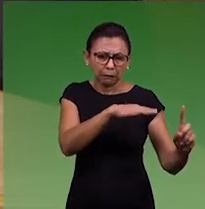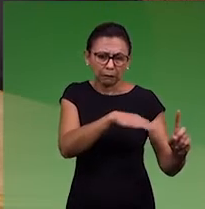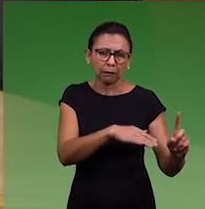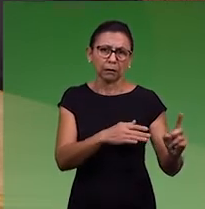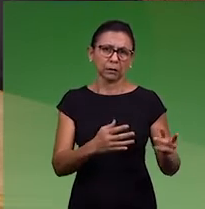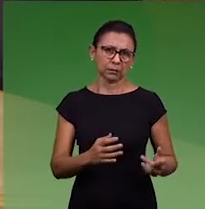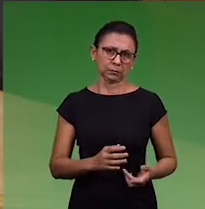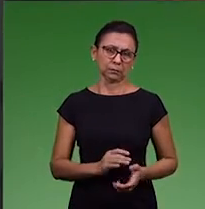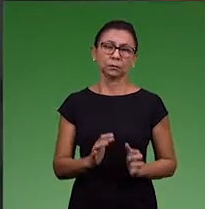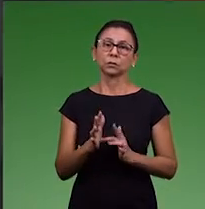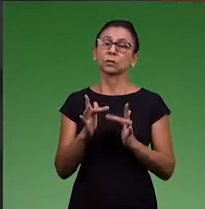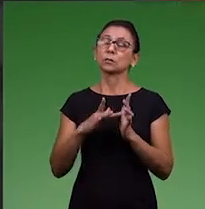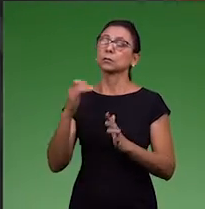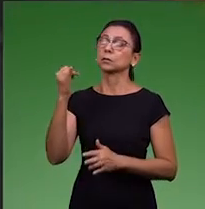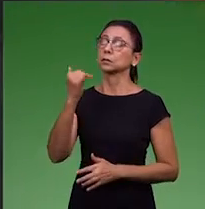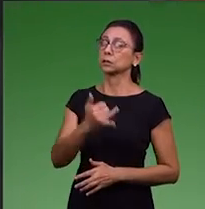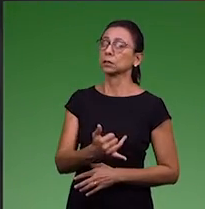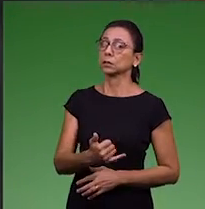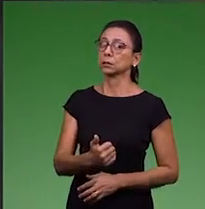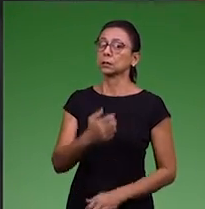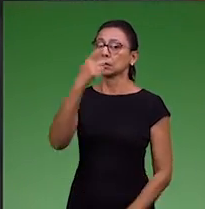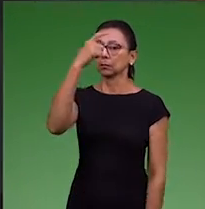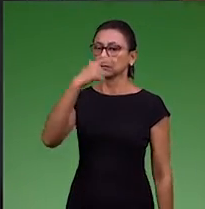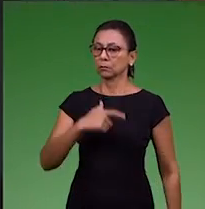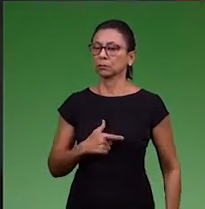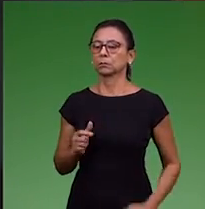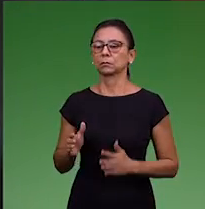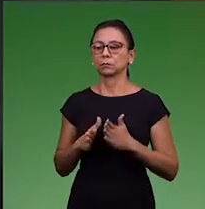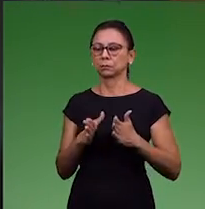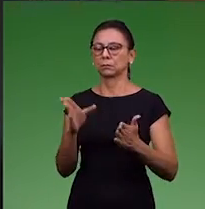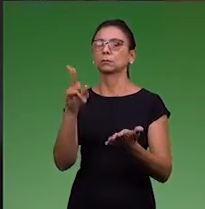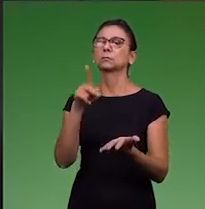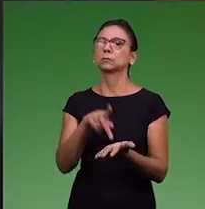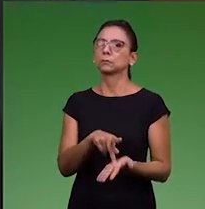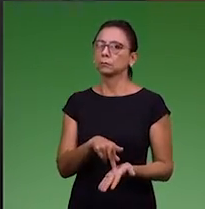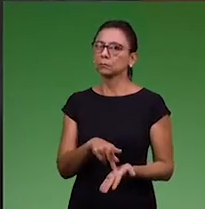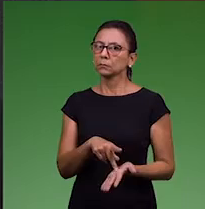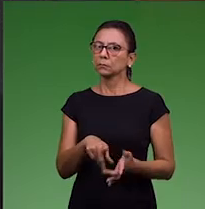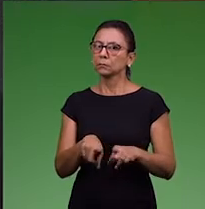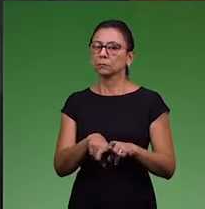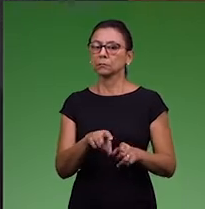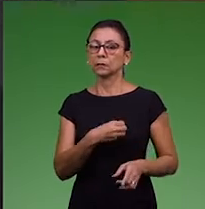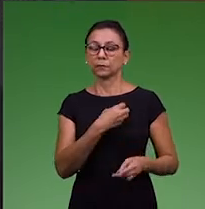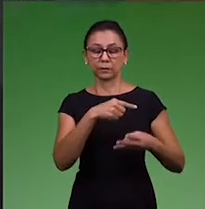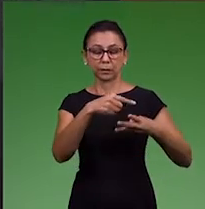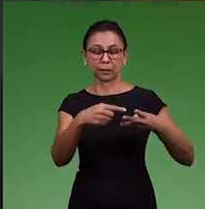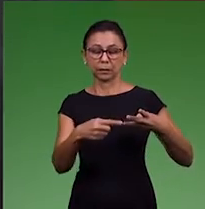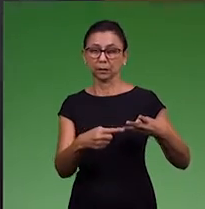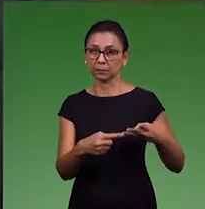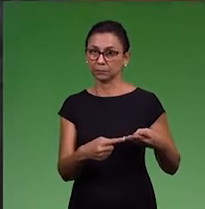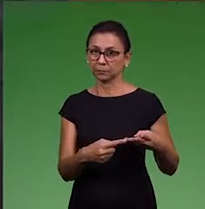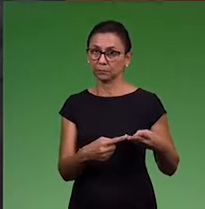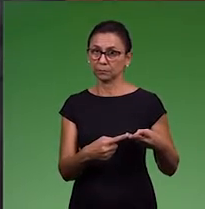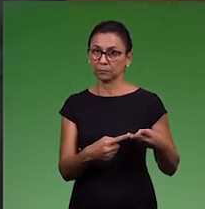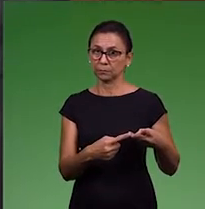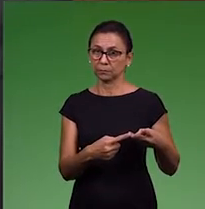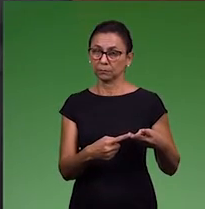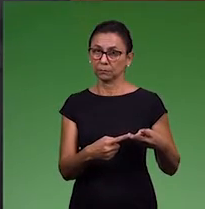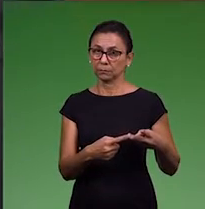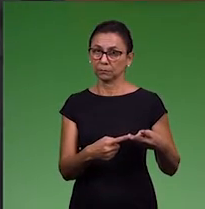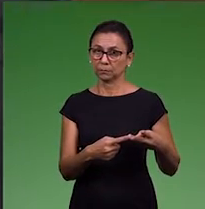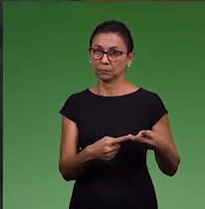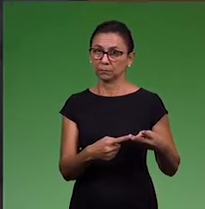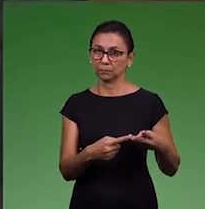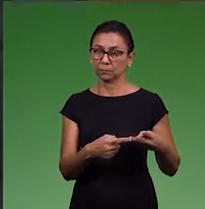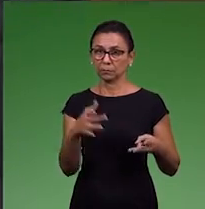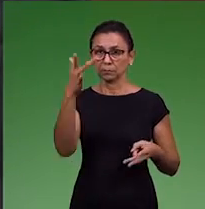estabeleceu. Jesus disse assim: eu sou o caminho, a verdade e a vida. Ninguém.